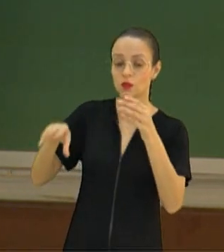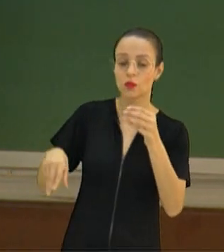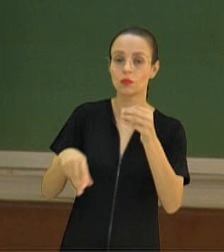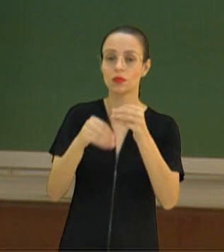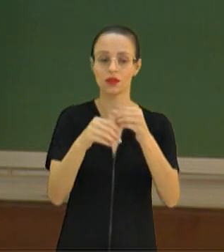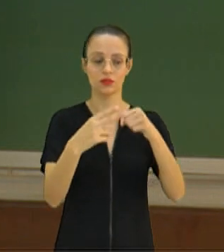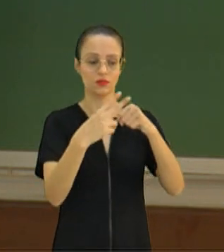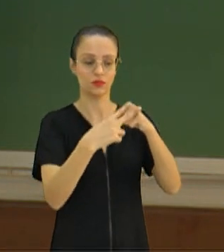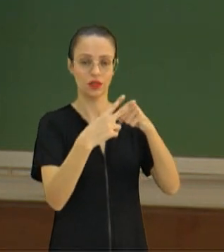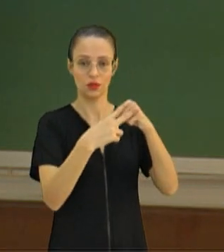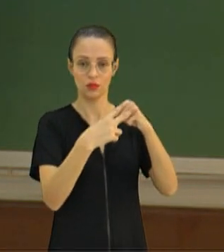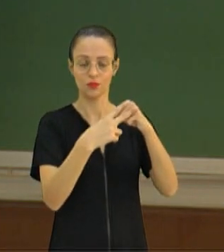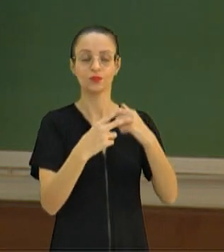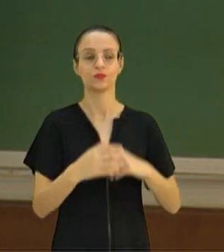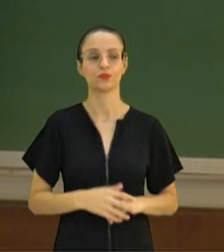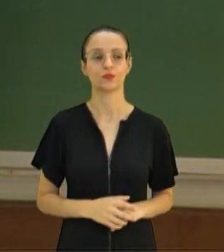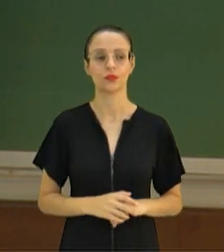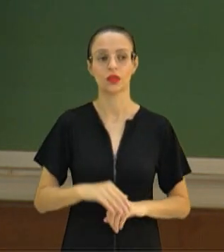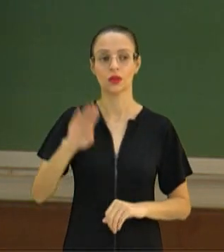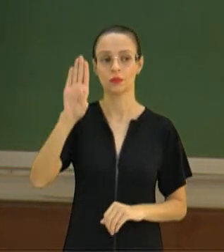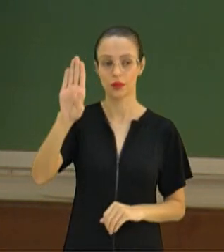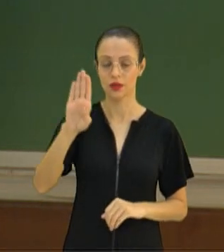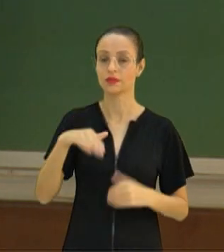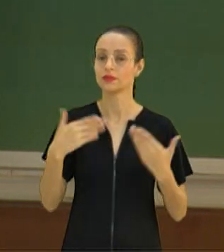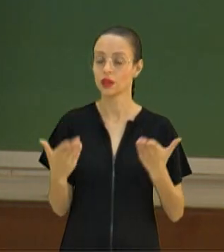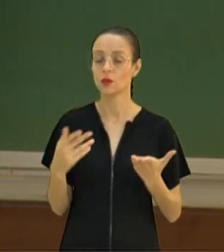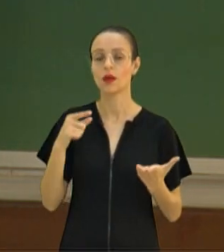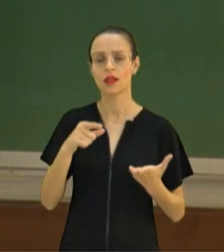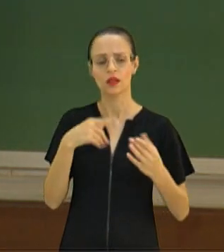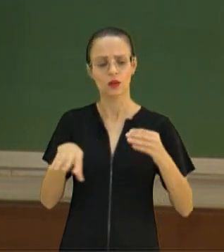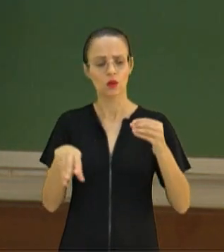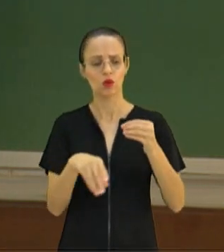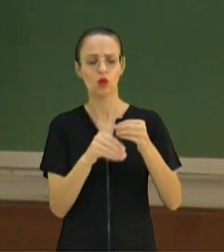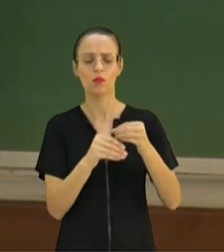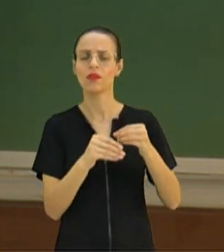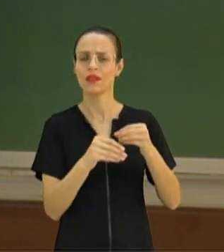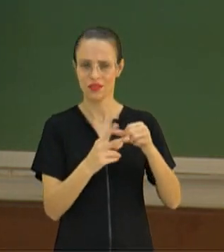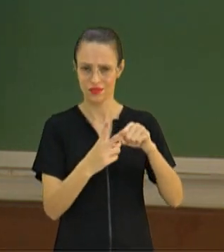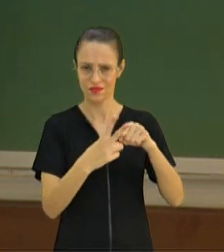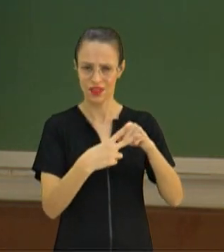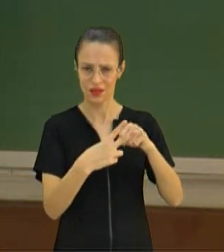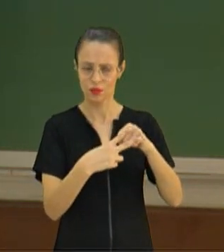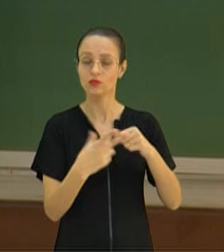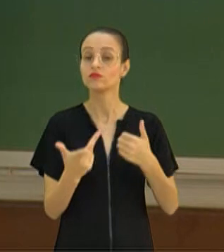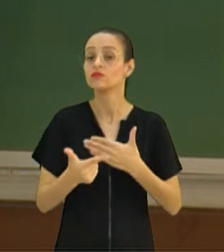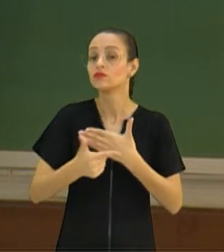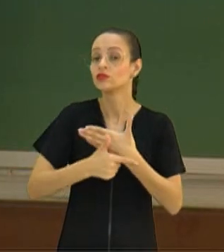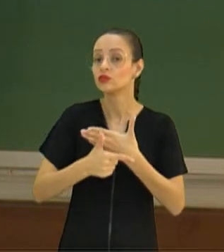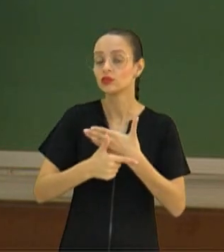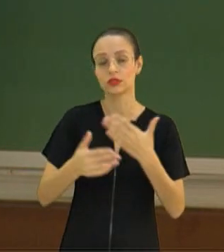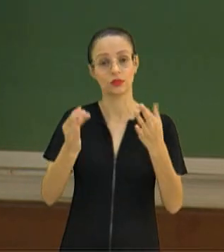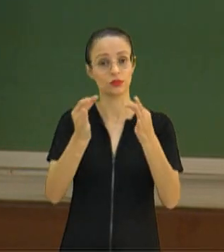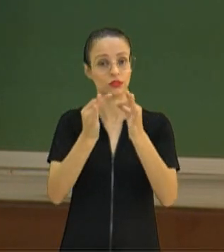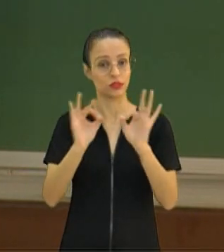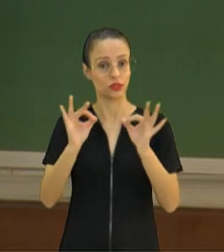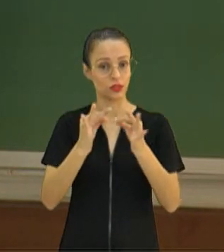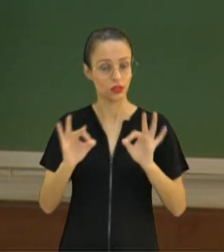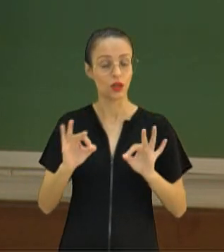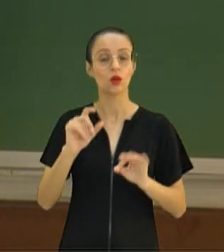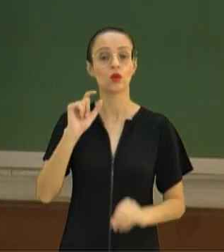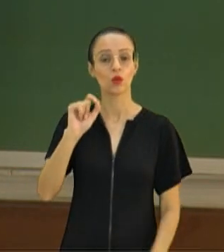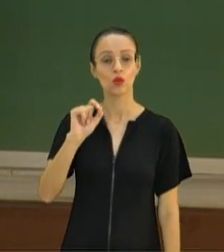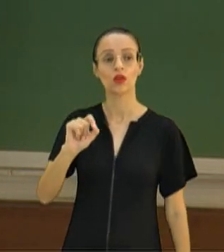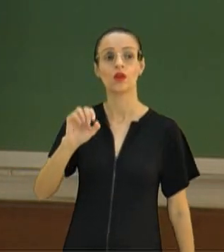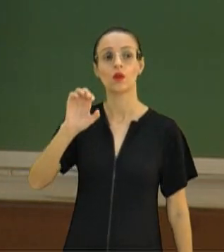descobrir, realmente. Letra B. Se ela completa o sentido de um verbo, qual é a sua função? Função sintática de